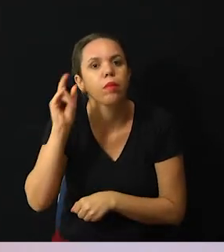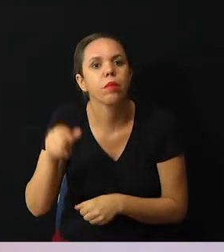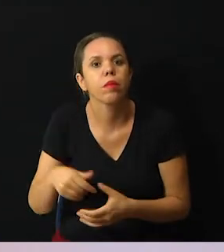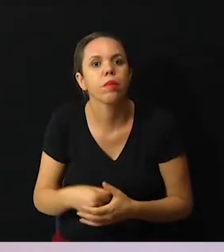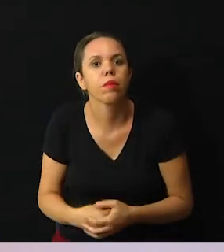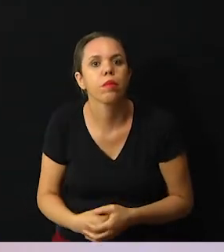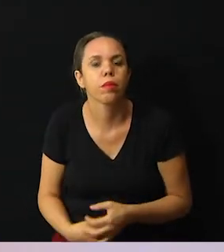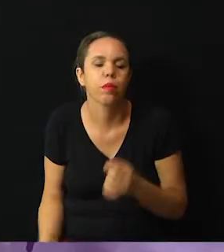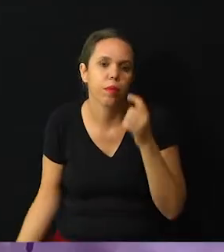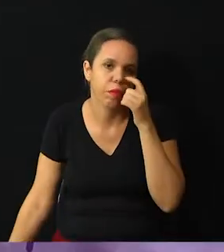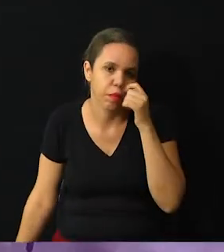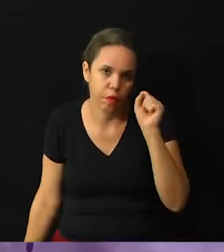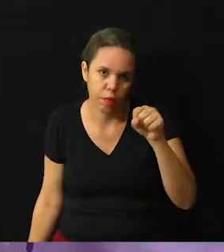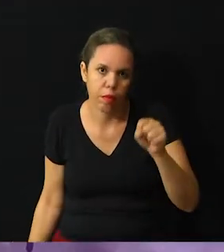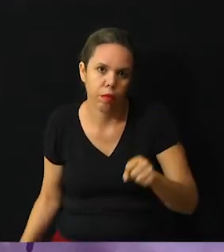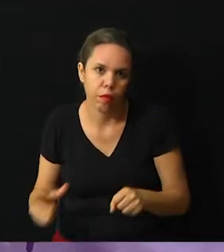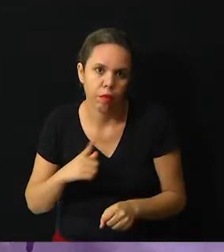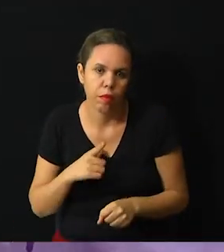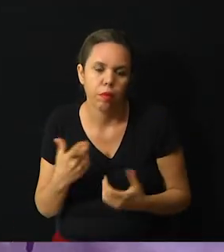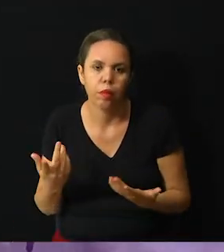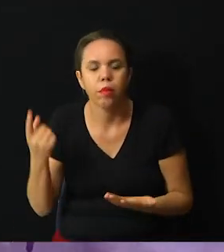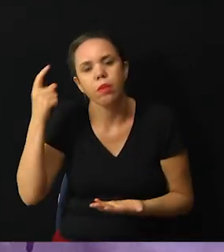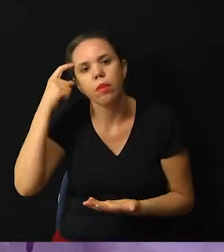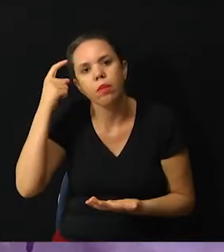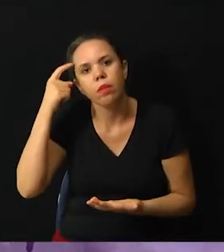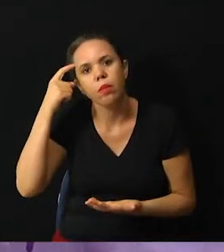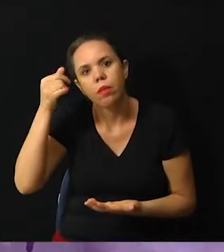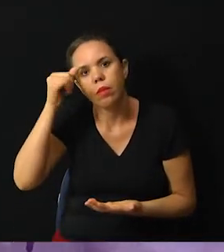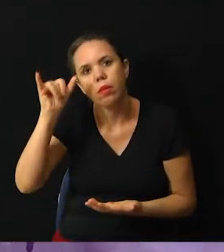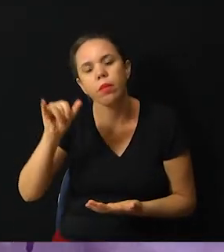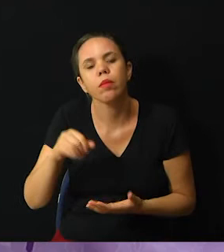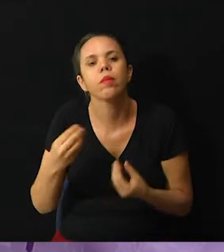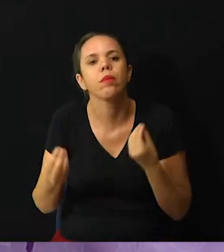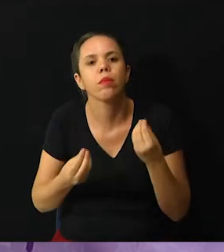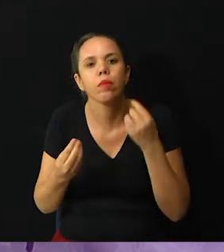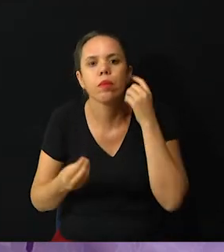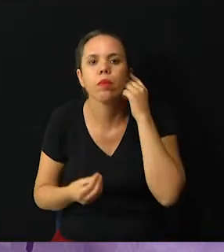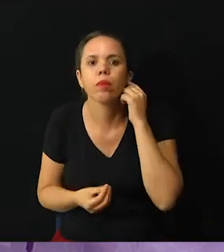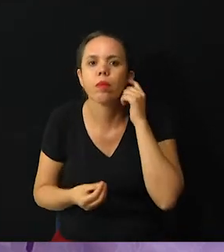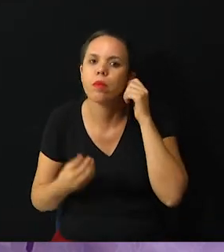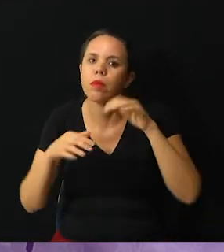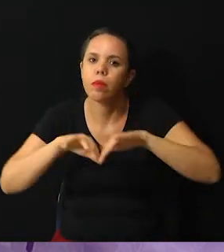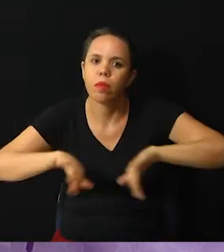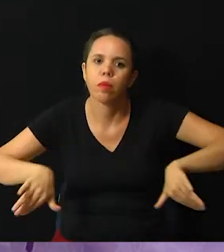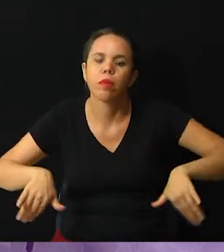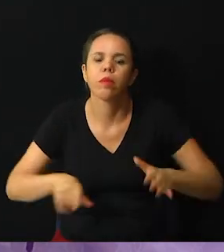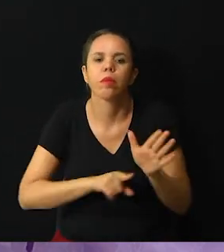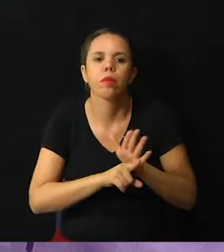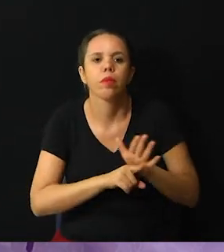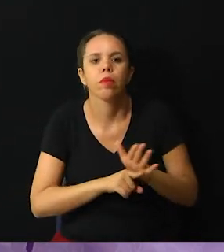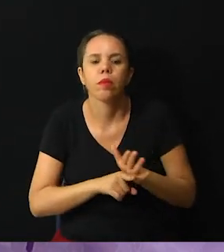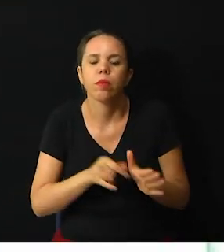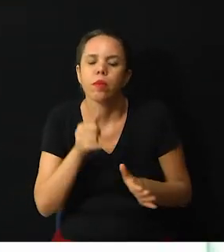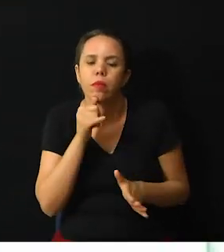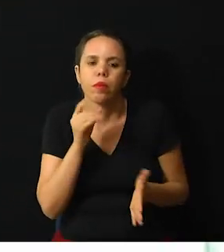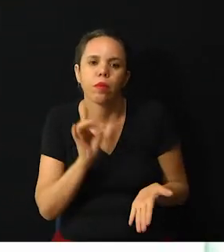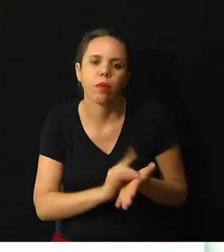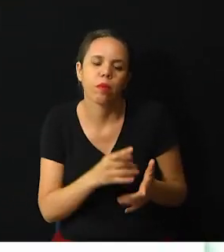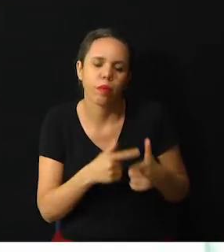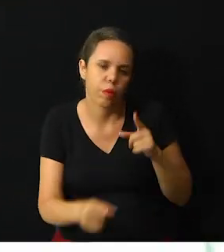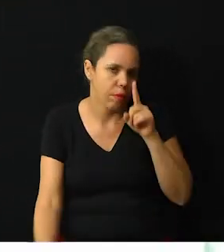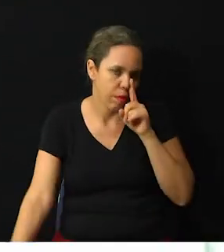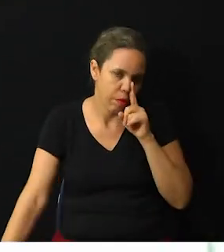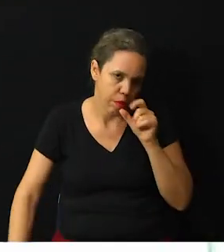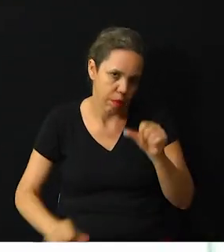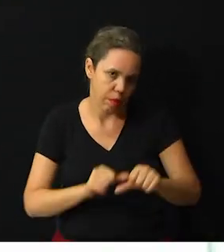isso? Sim, então, quando a gente pensa em evitar, como que a gente divide isso nos estudos? Existem fatores